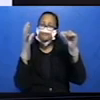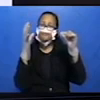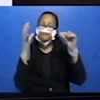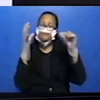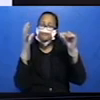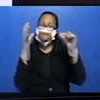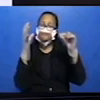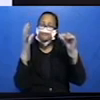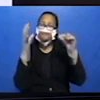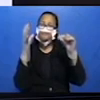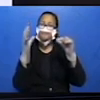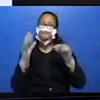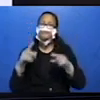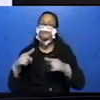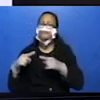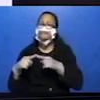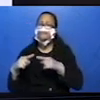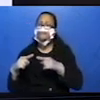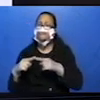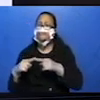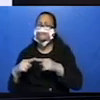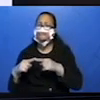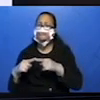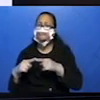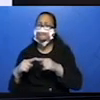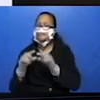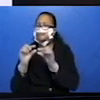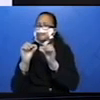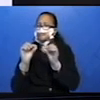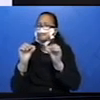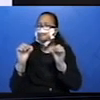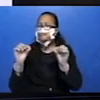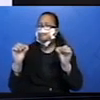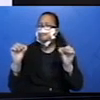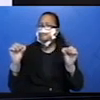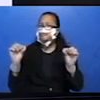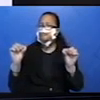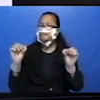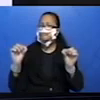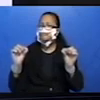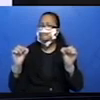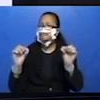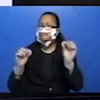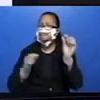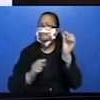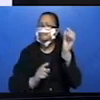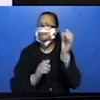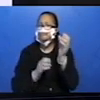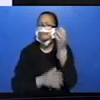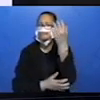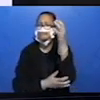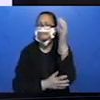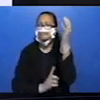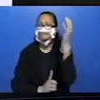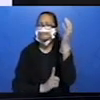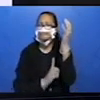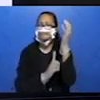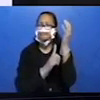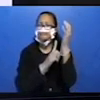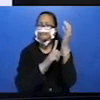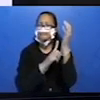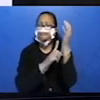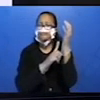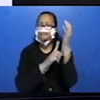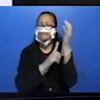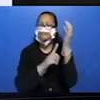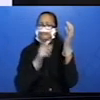vasos condutores é tipo uns canudinhos que sobem pelo caule, pelos galhos.